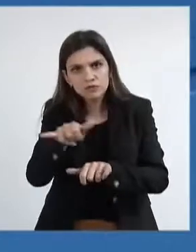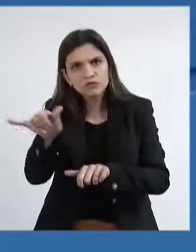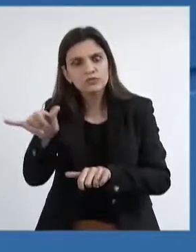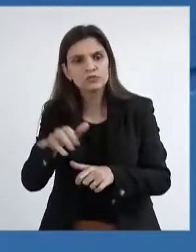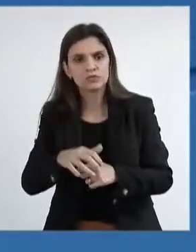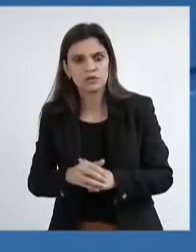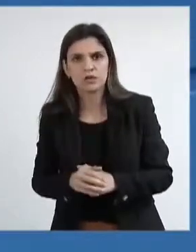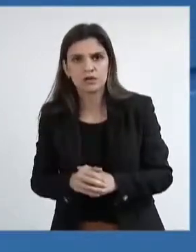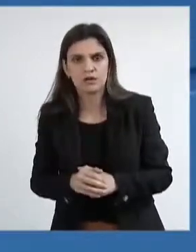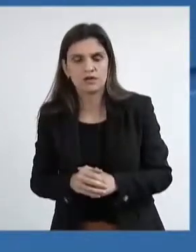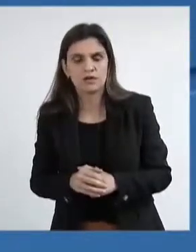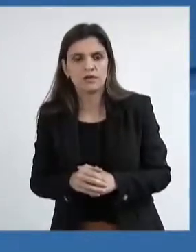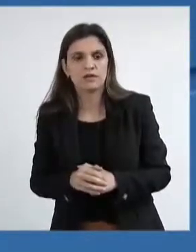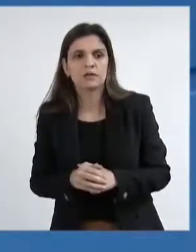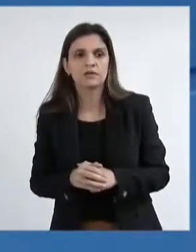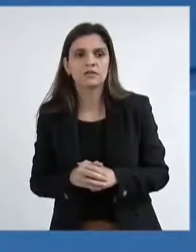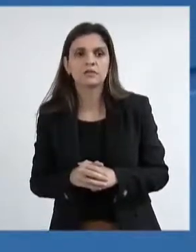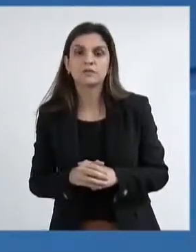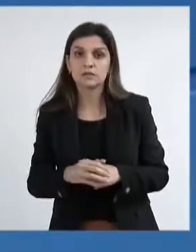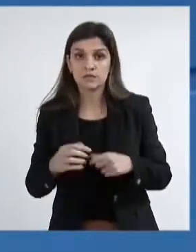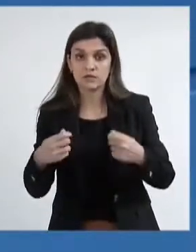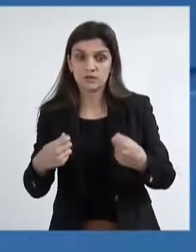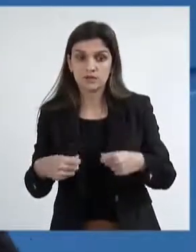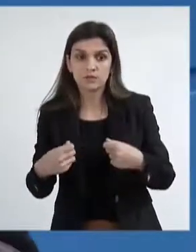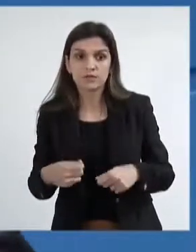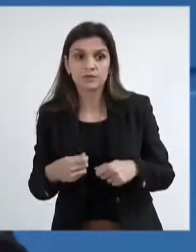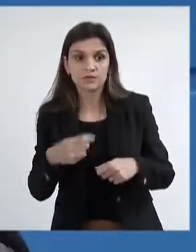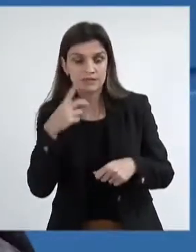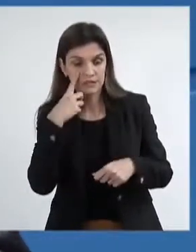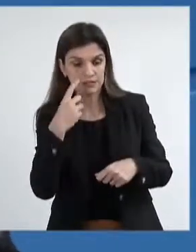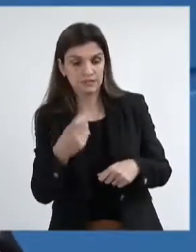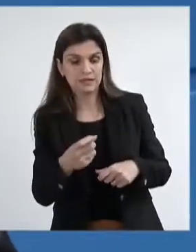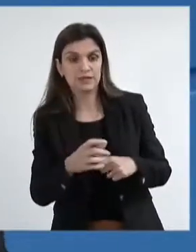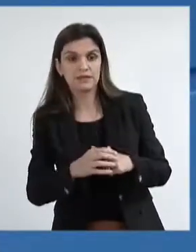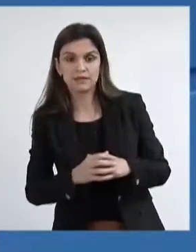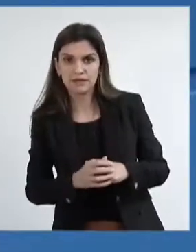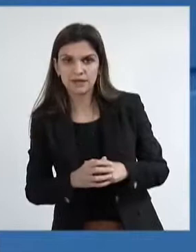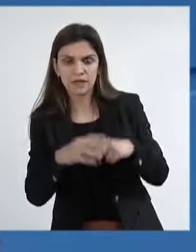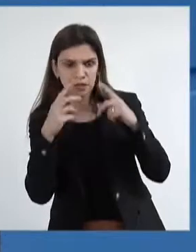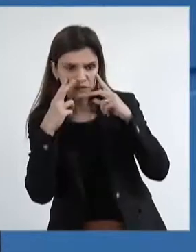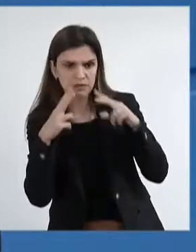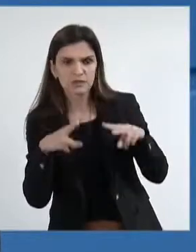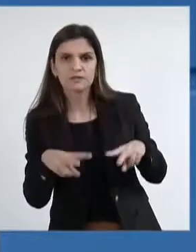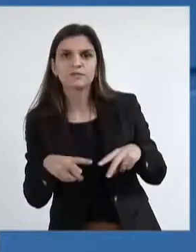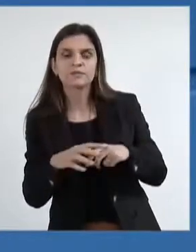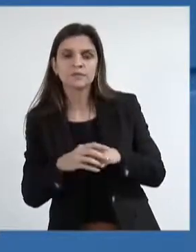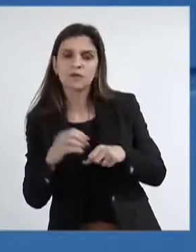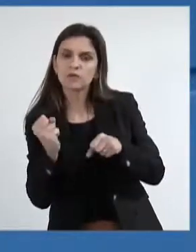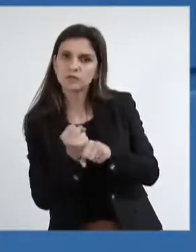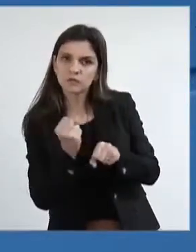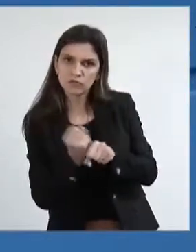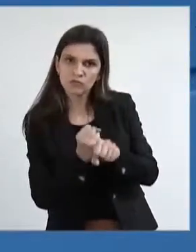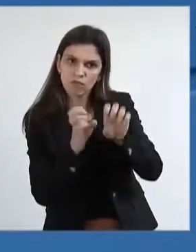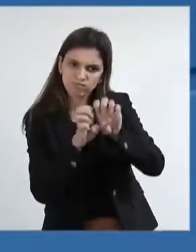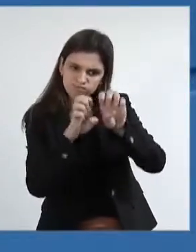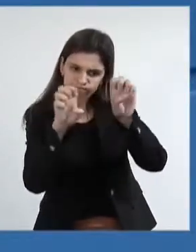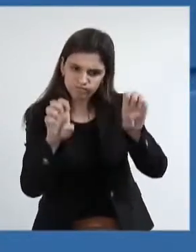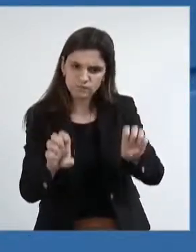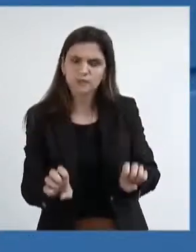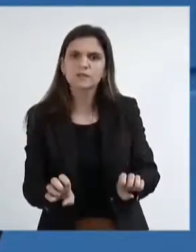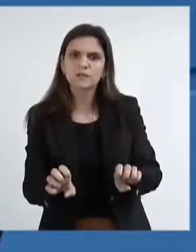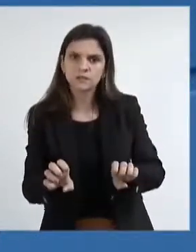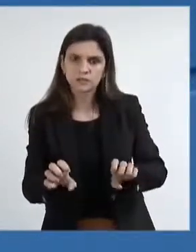porque senão corre o risco de Dourados ter um mico. Nós temos todas as obras estruturantes e